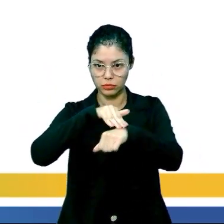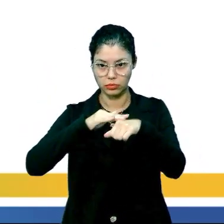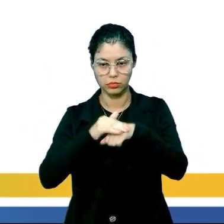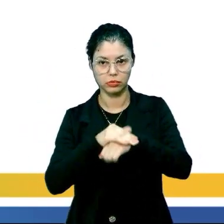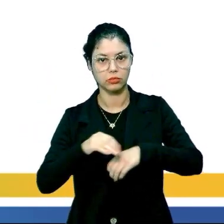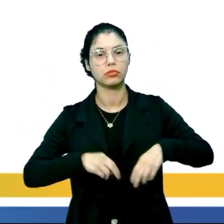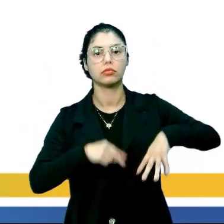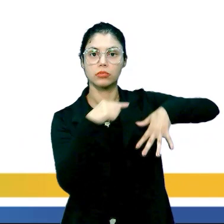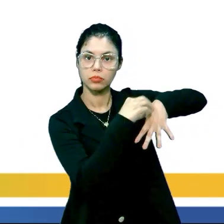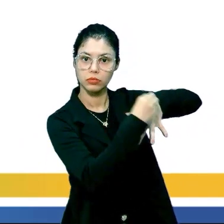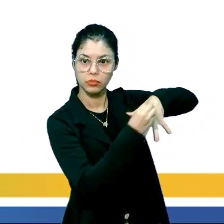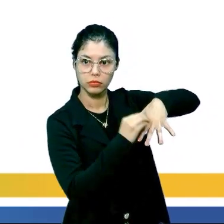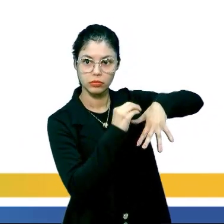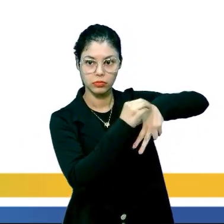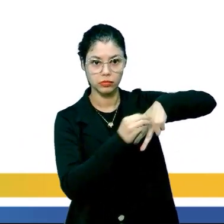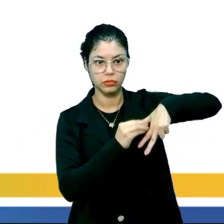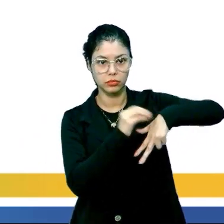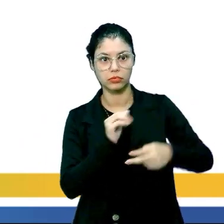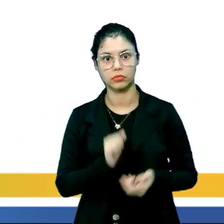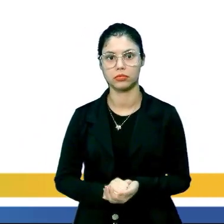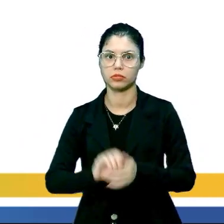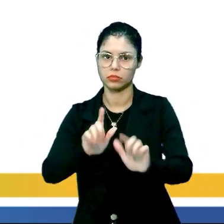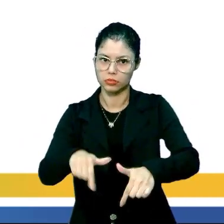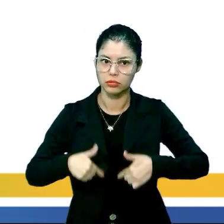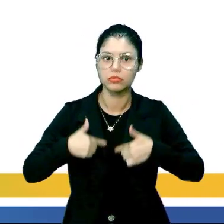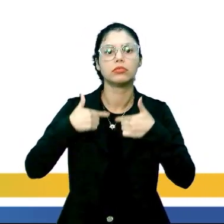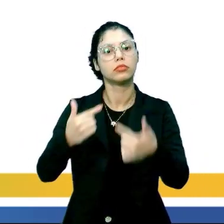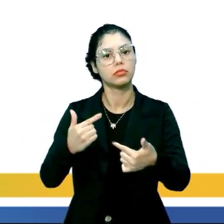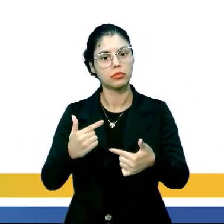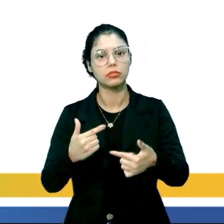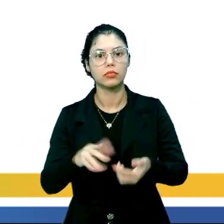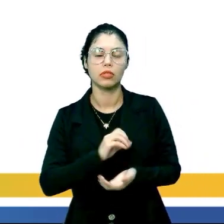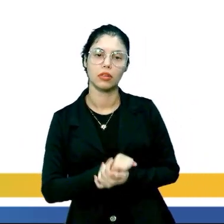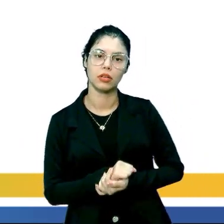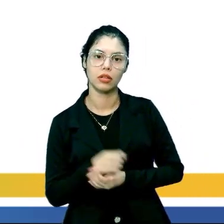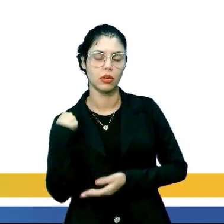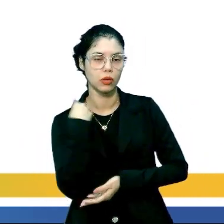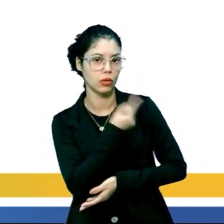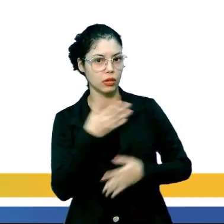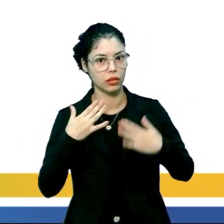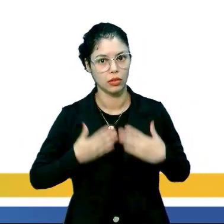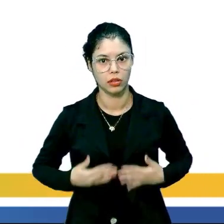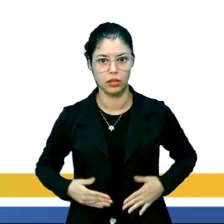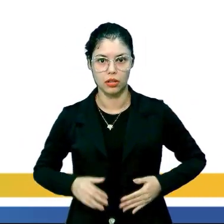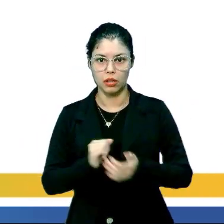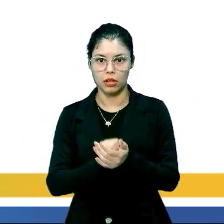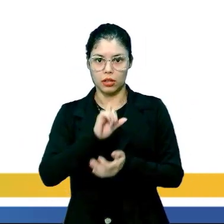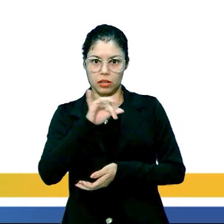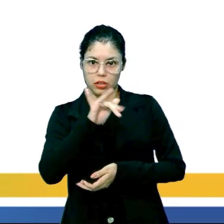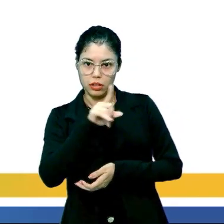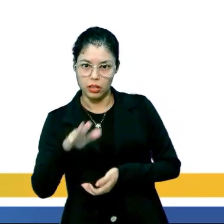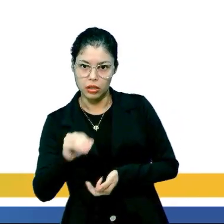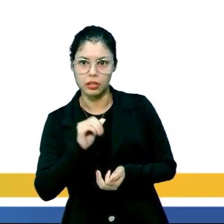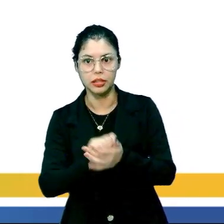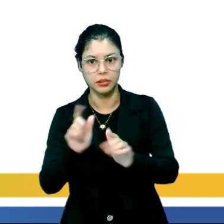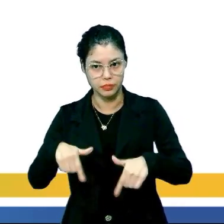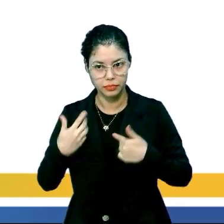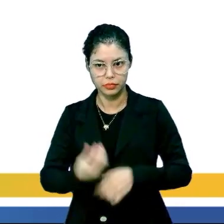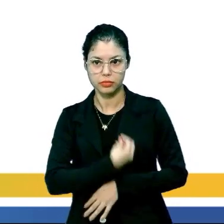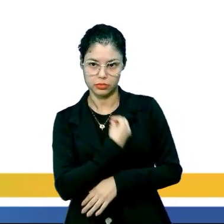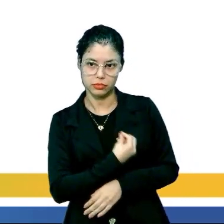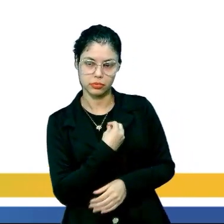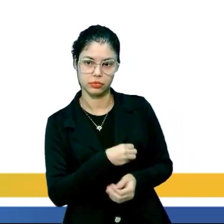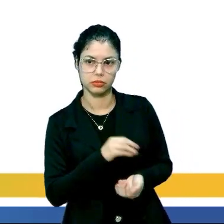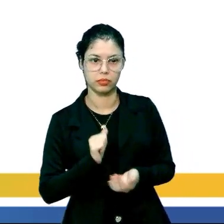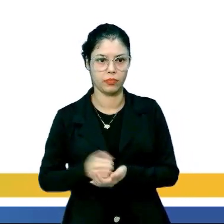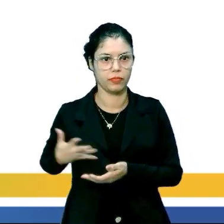células, tecidos e órgãos que atuam na defesa do nosso organismo, regenerando lesões,